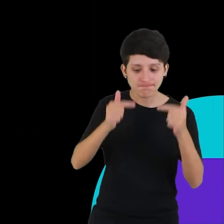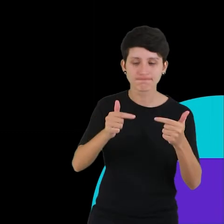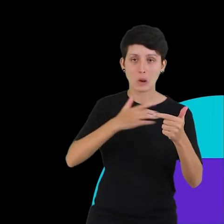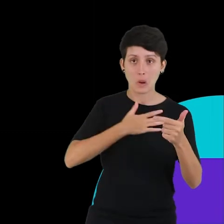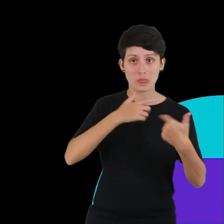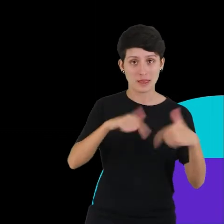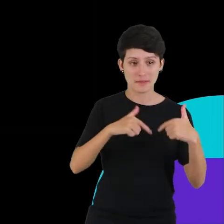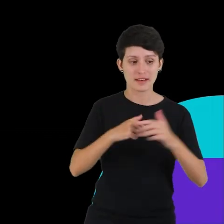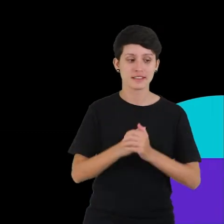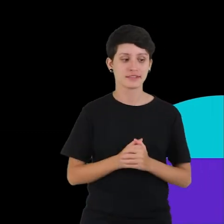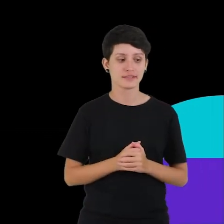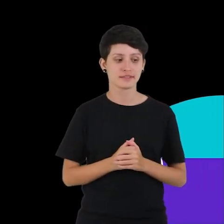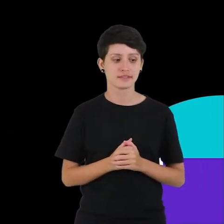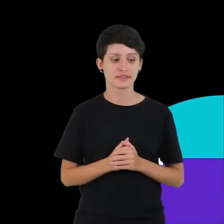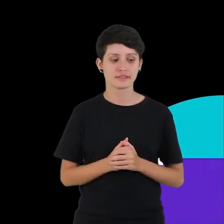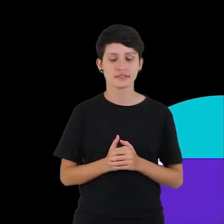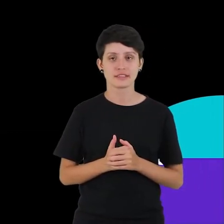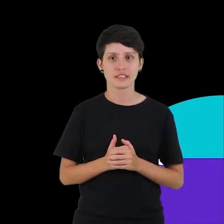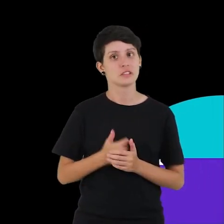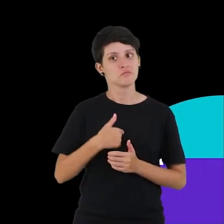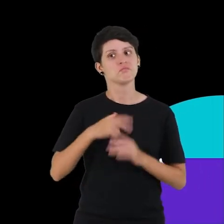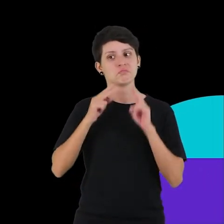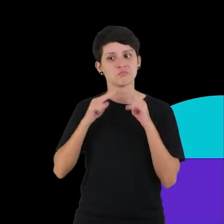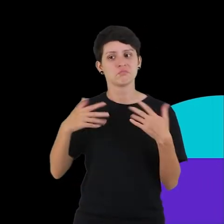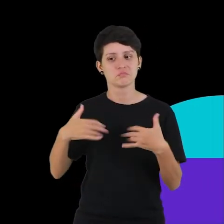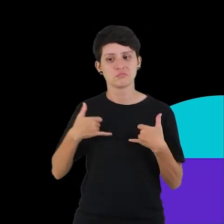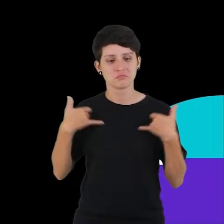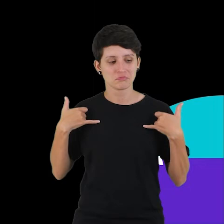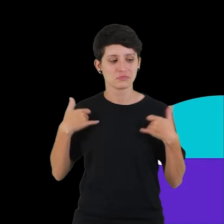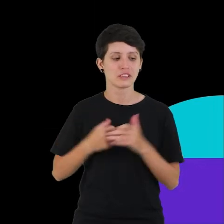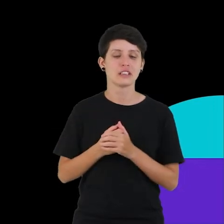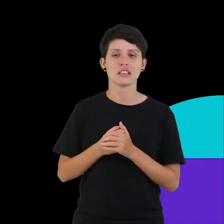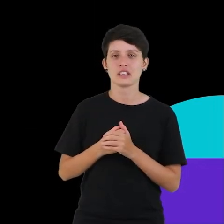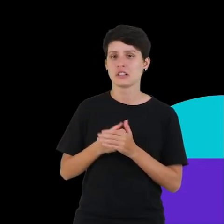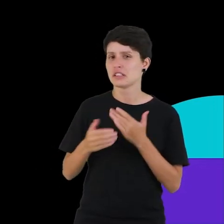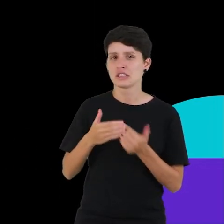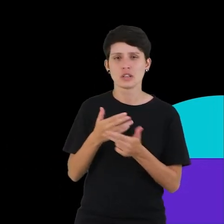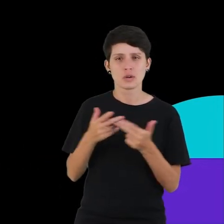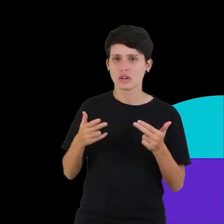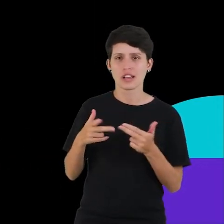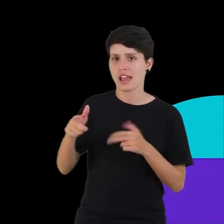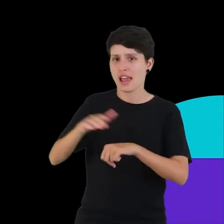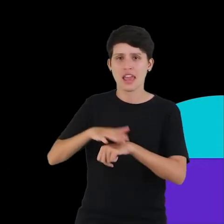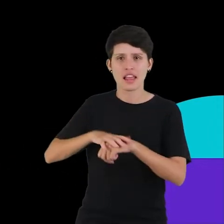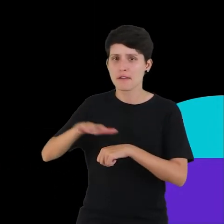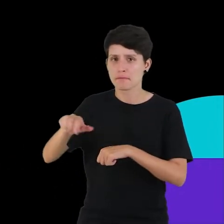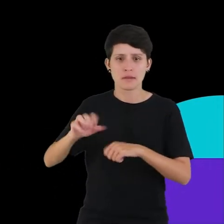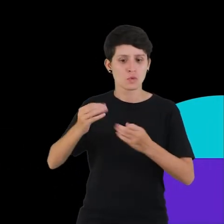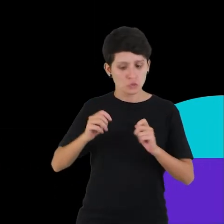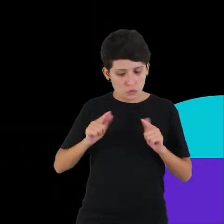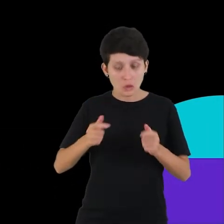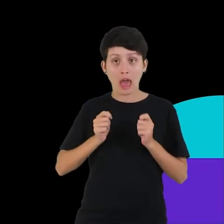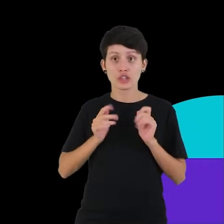A família que ajuda Kate nas vendas aponta as qualidades da parente mais famosa no ramo dos negócios. Ela é muito esforçada,